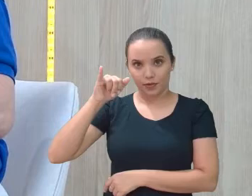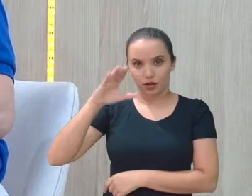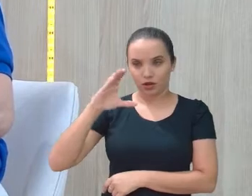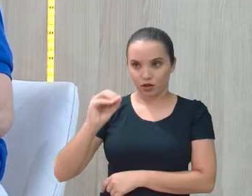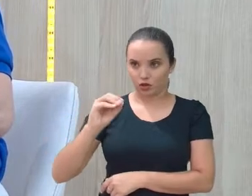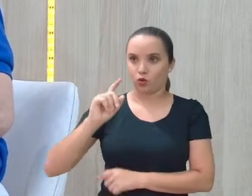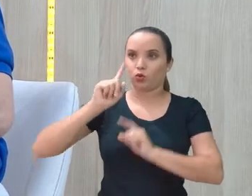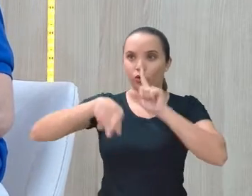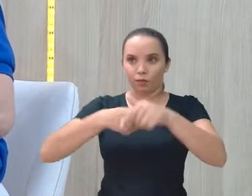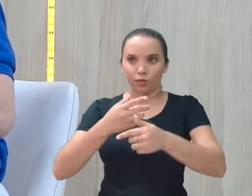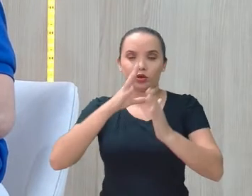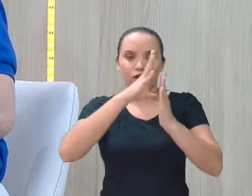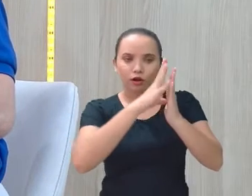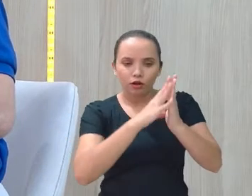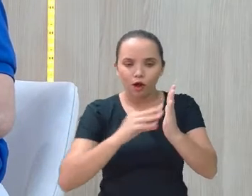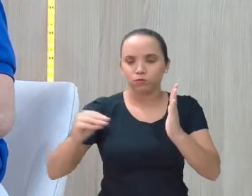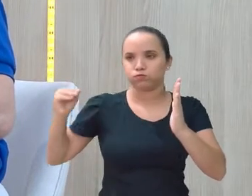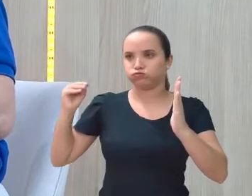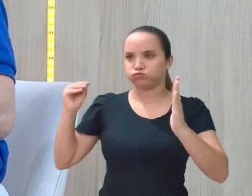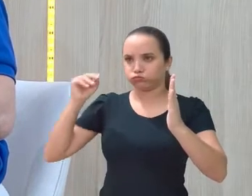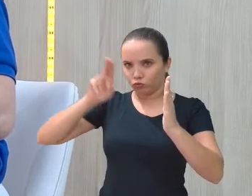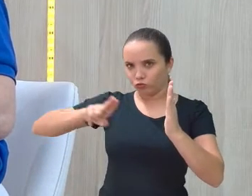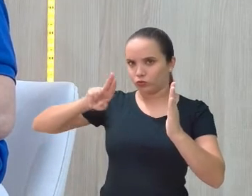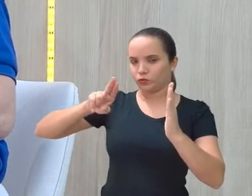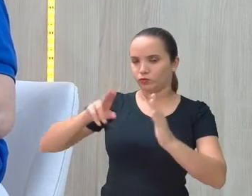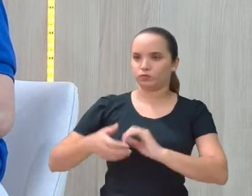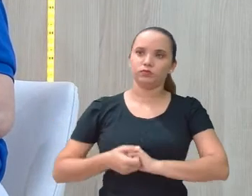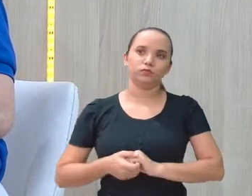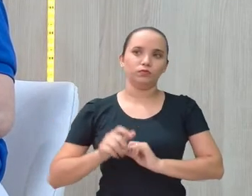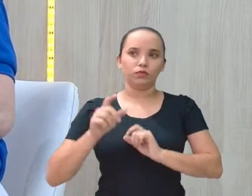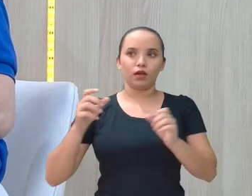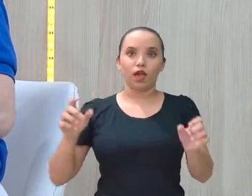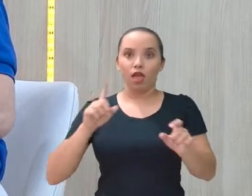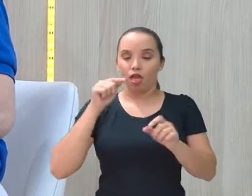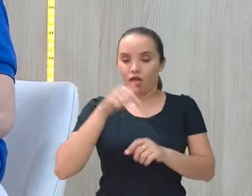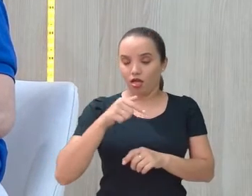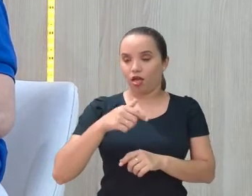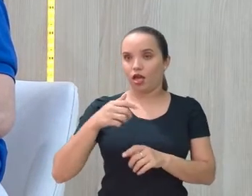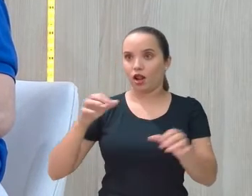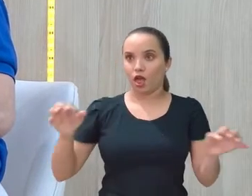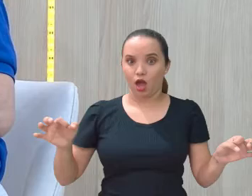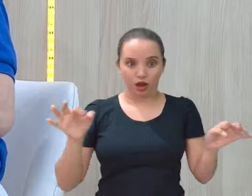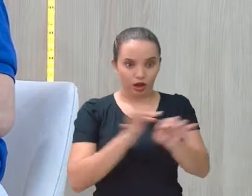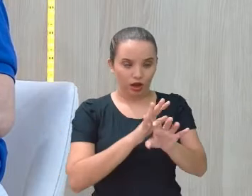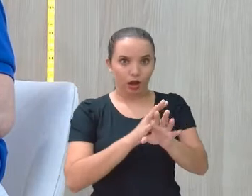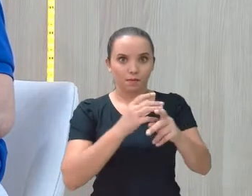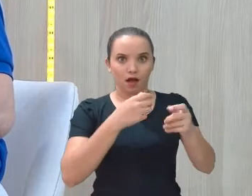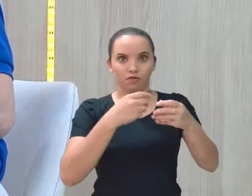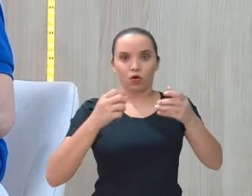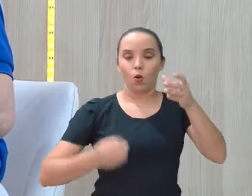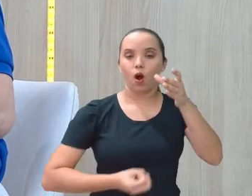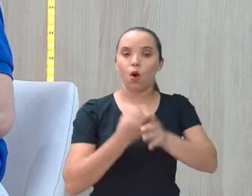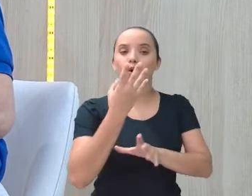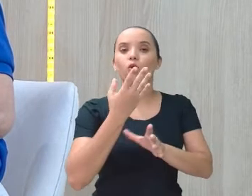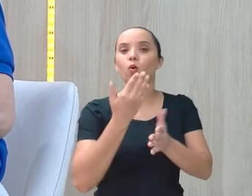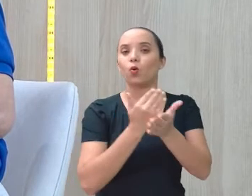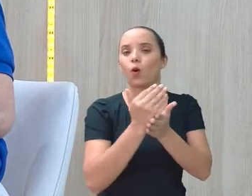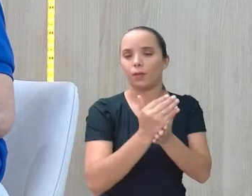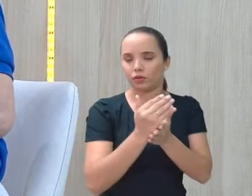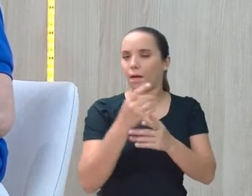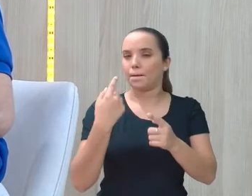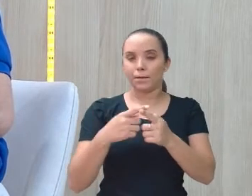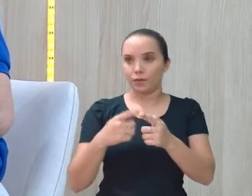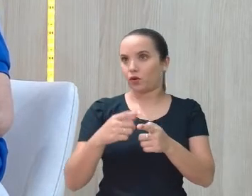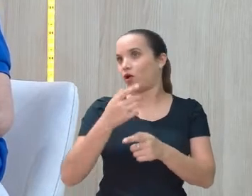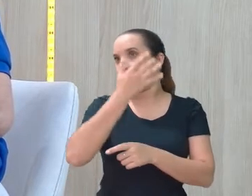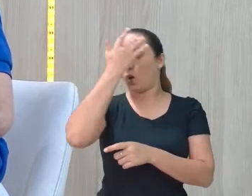tirava as cópias que ele queria, ele danificava a matriz para ninguém não cair em mãos de pessoas